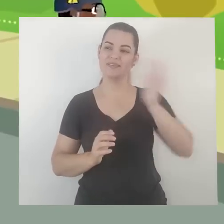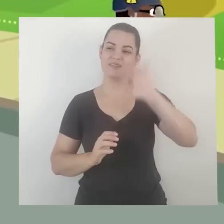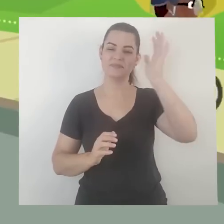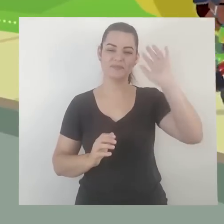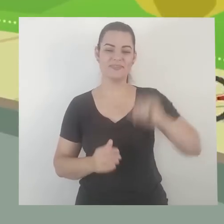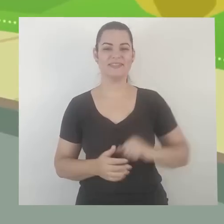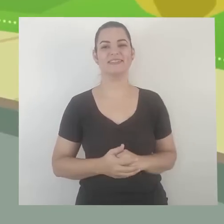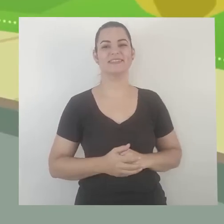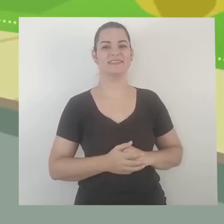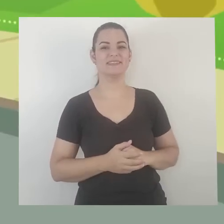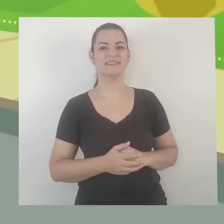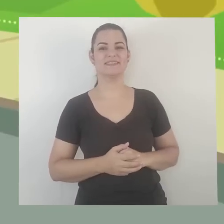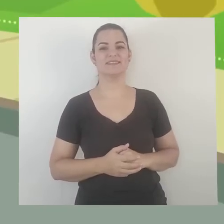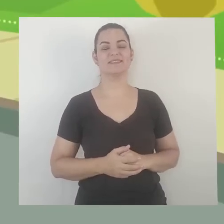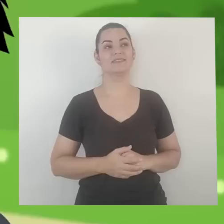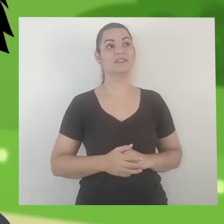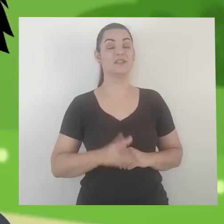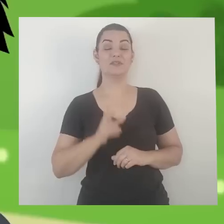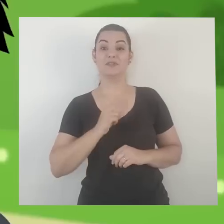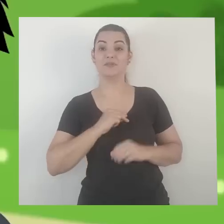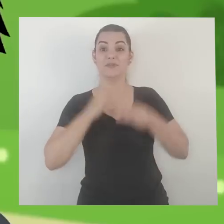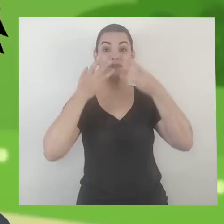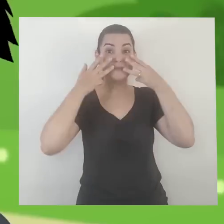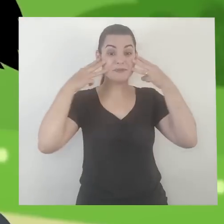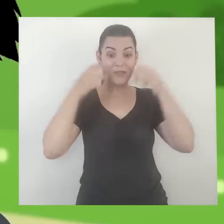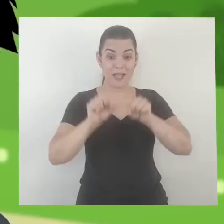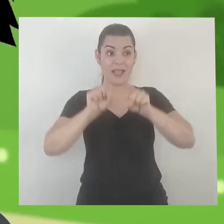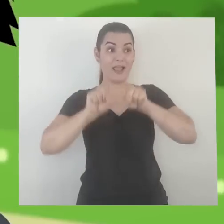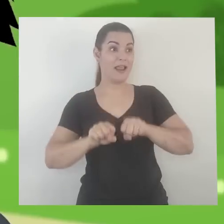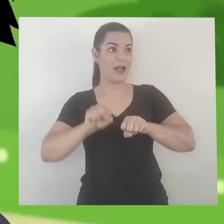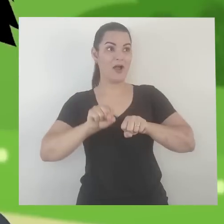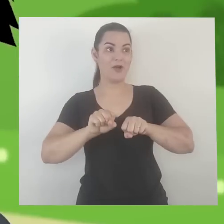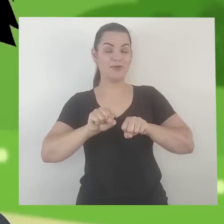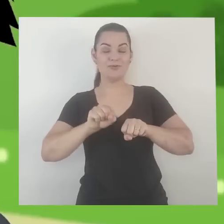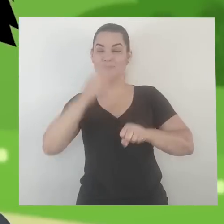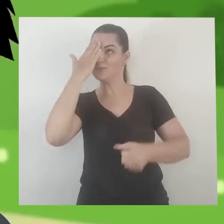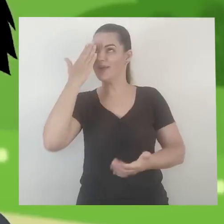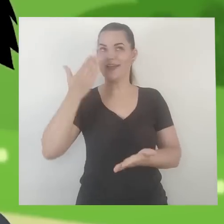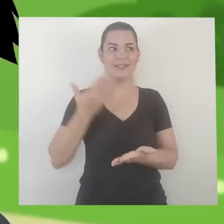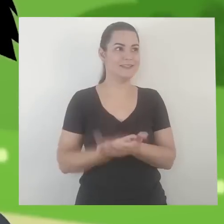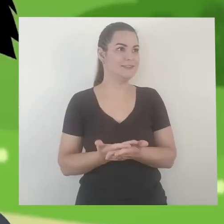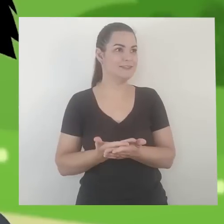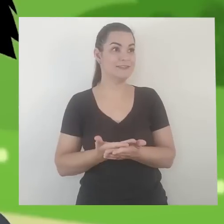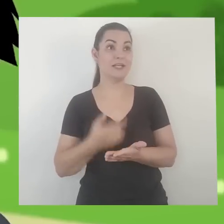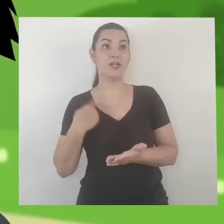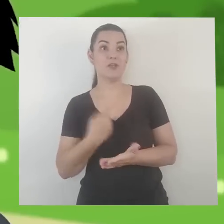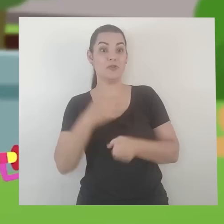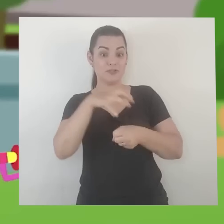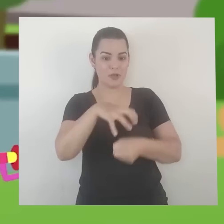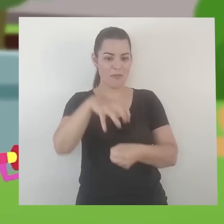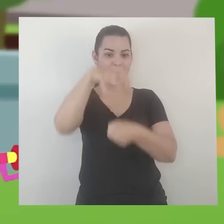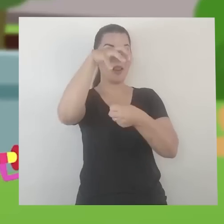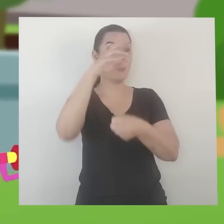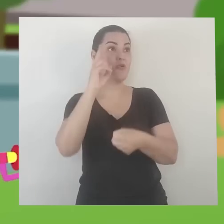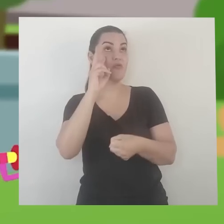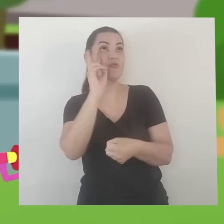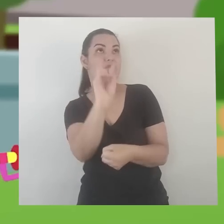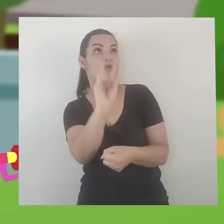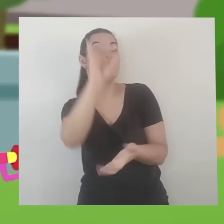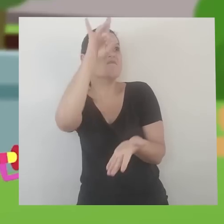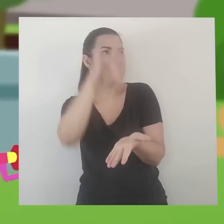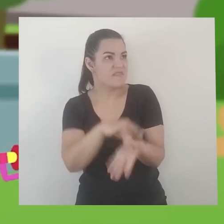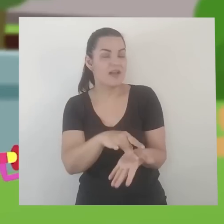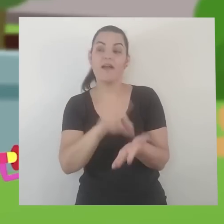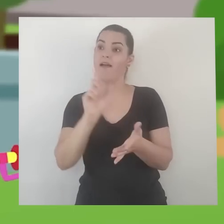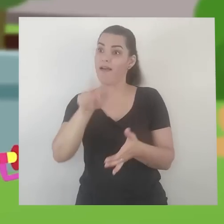Tchau, Tom! Tchau, Igor. O Cláudio não vai acreditar que a gente viu um balão de verdade. É mesmo,